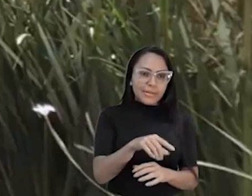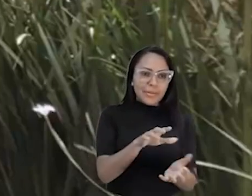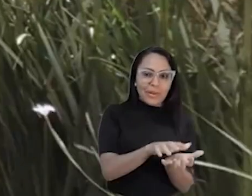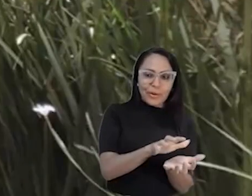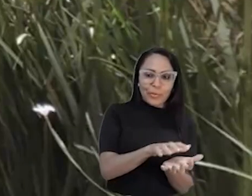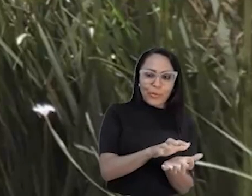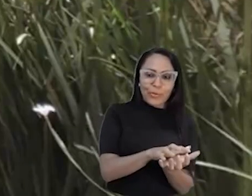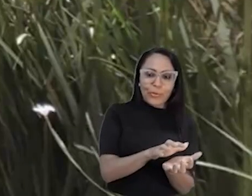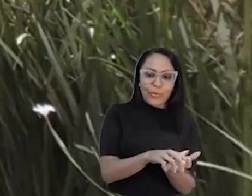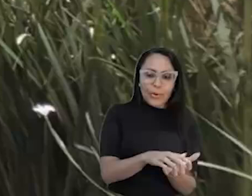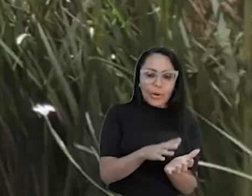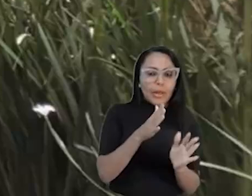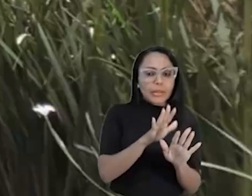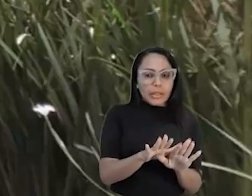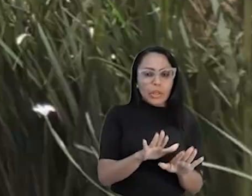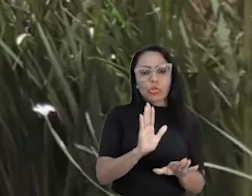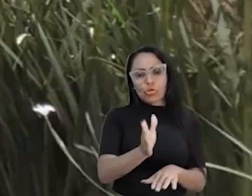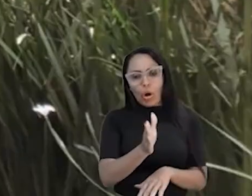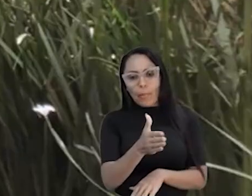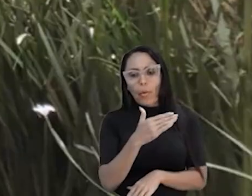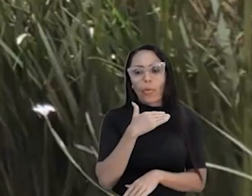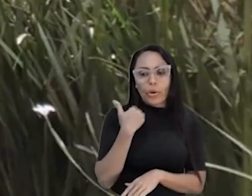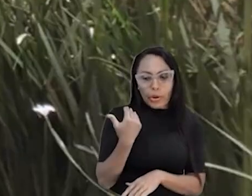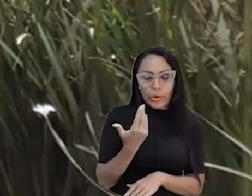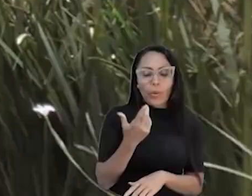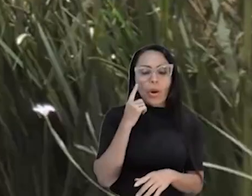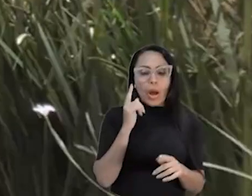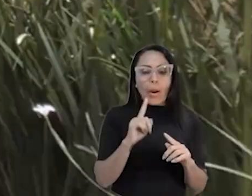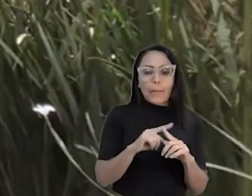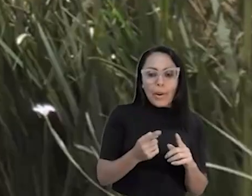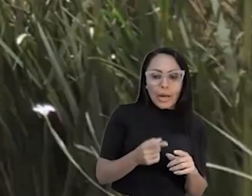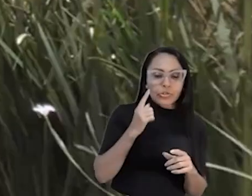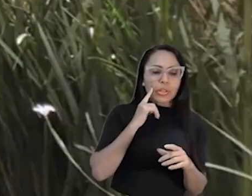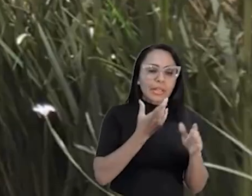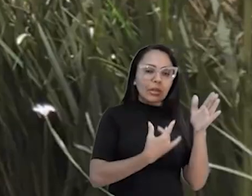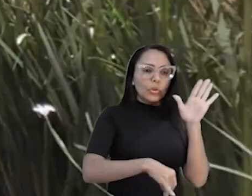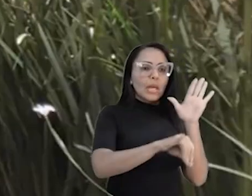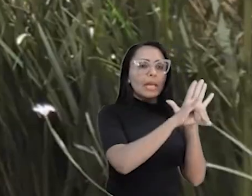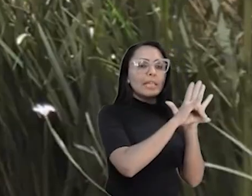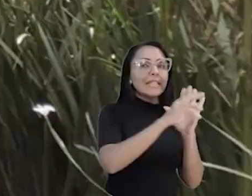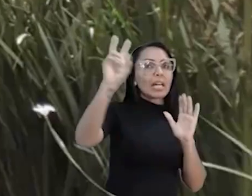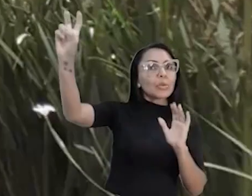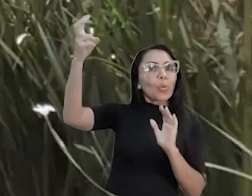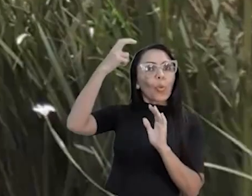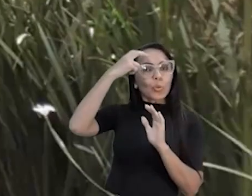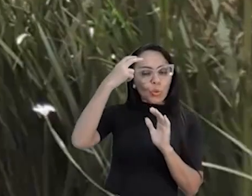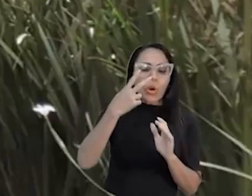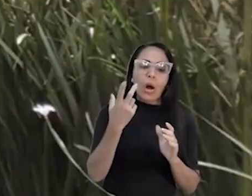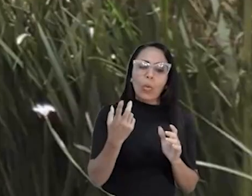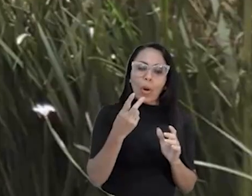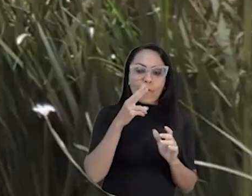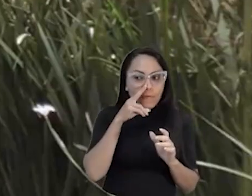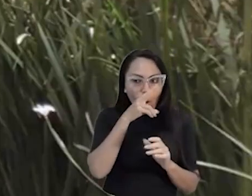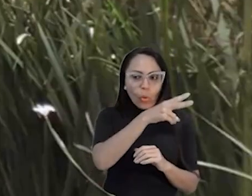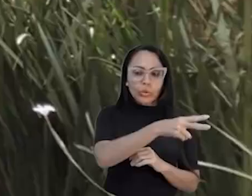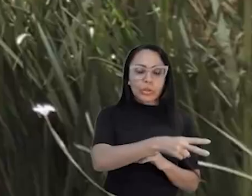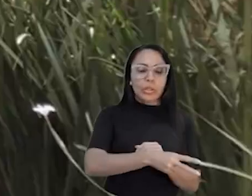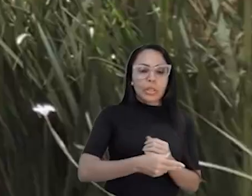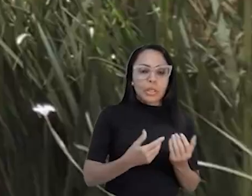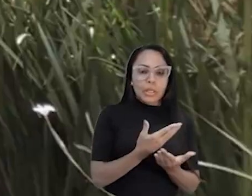né? que não é mais vivo, mas que está na nossa identidade cultural, né? Muito forte, né?